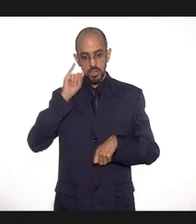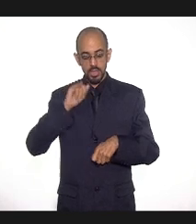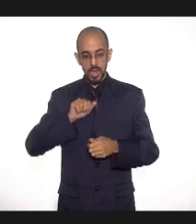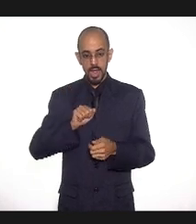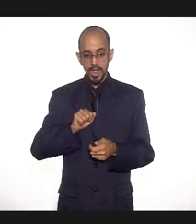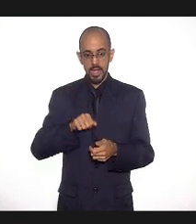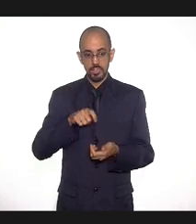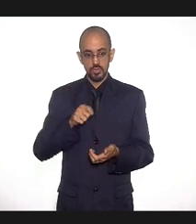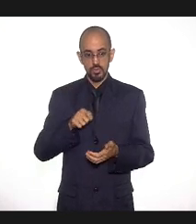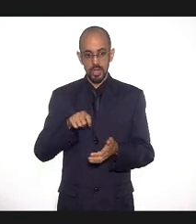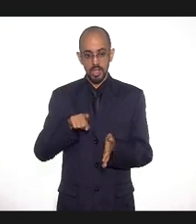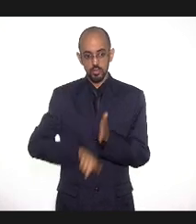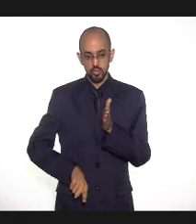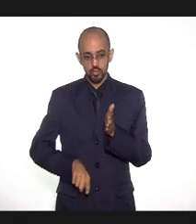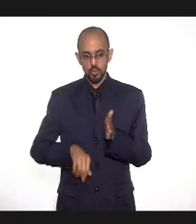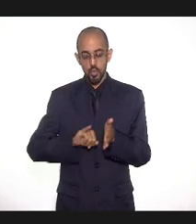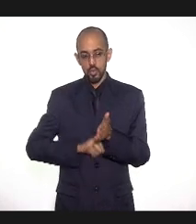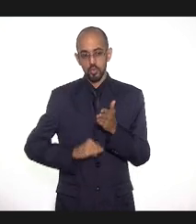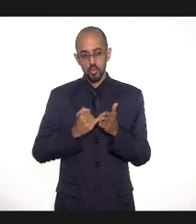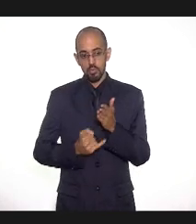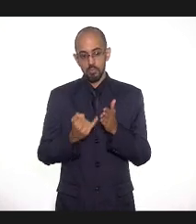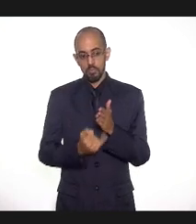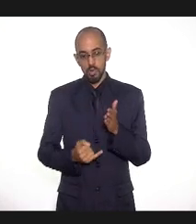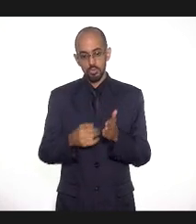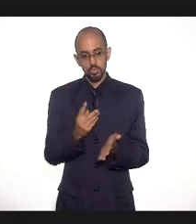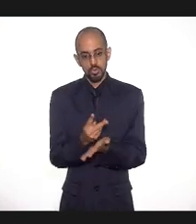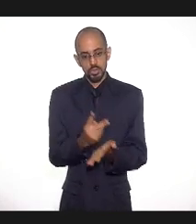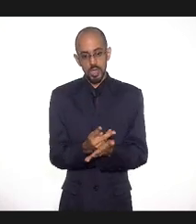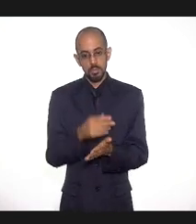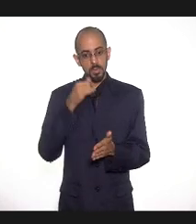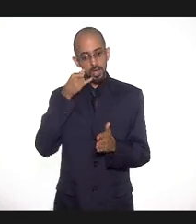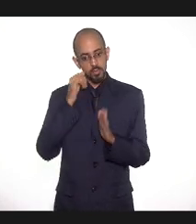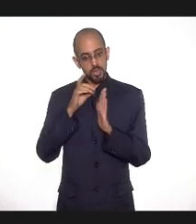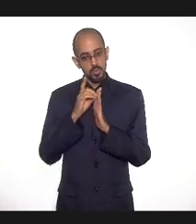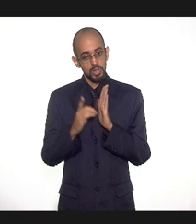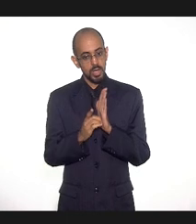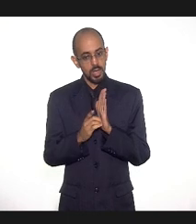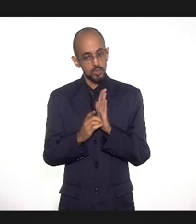sempre sujeita a um decreto regulamentador?